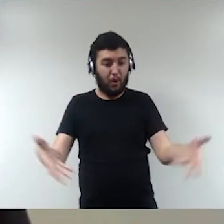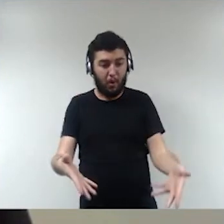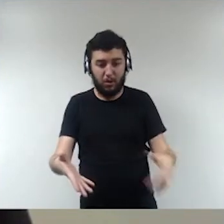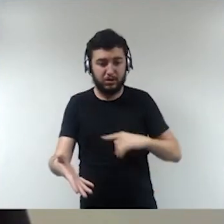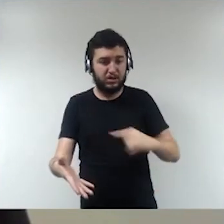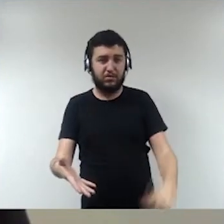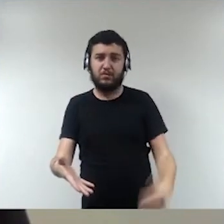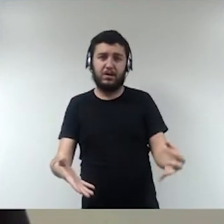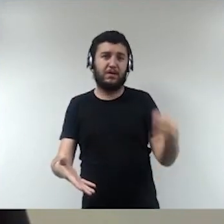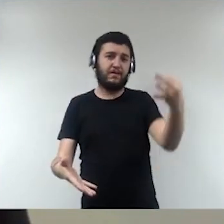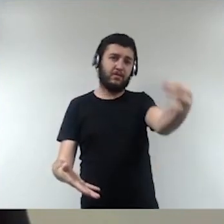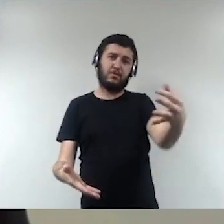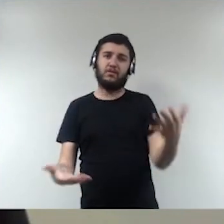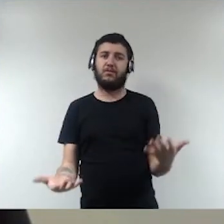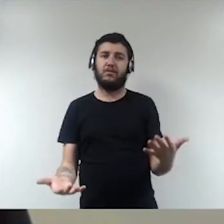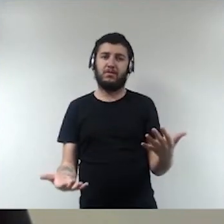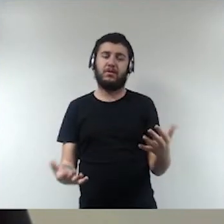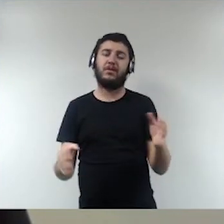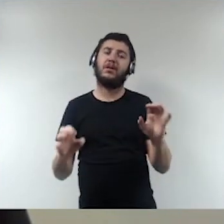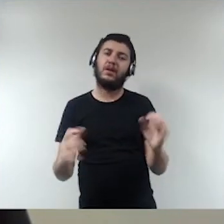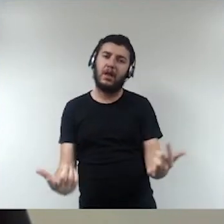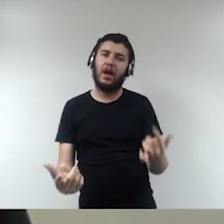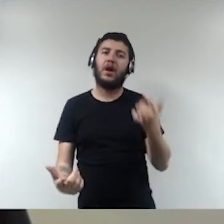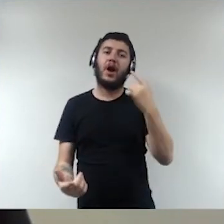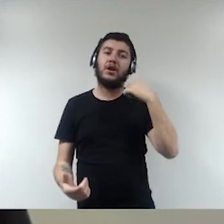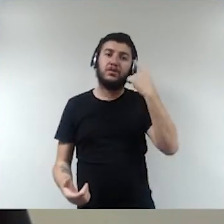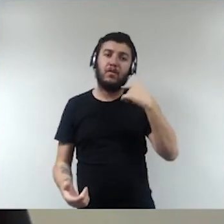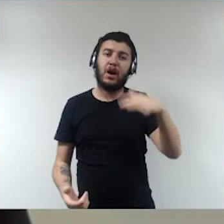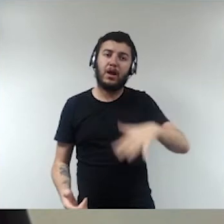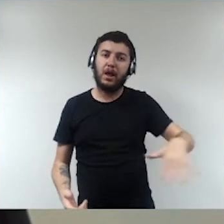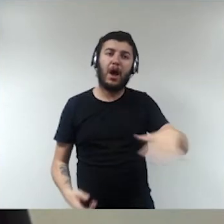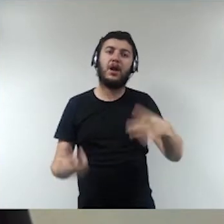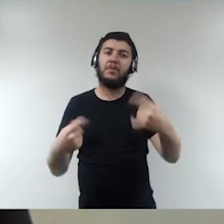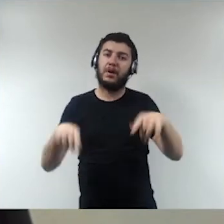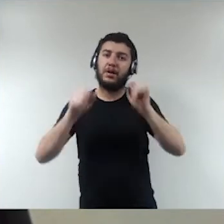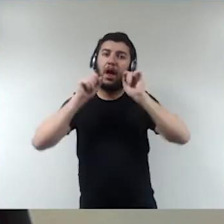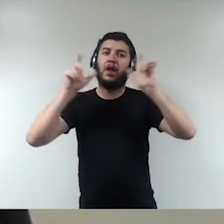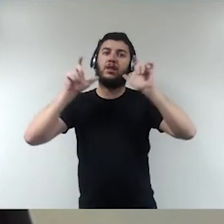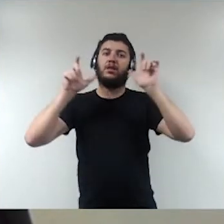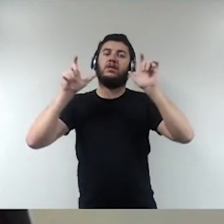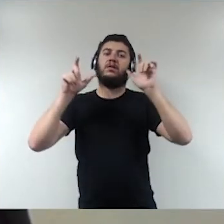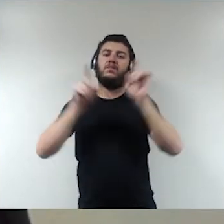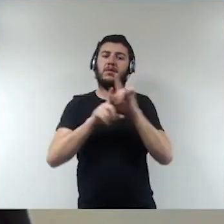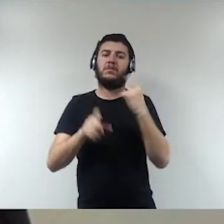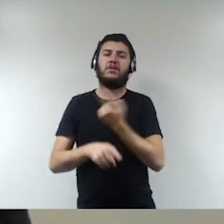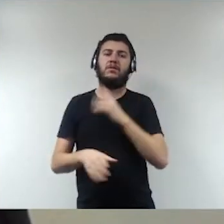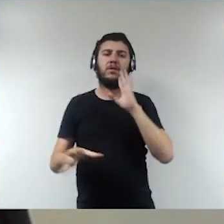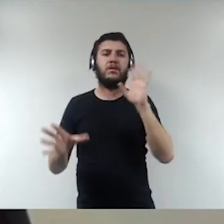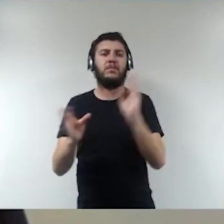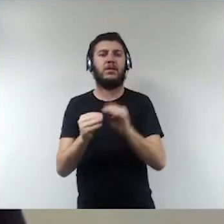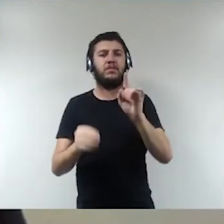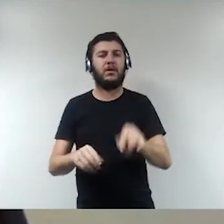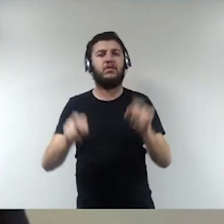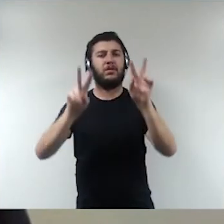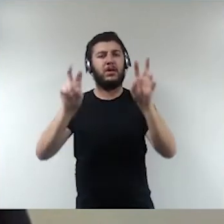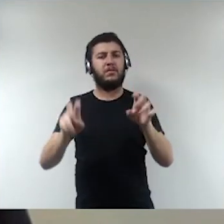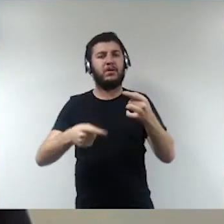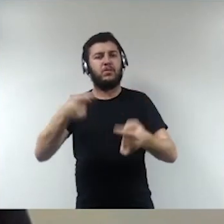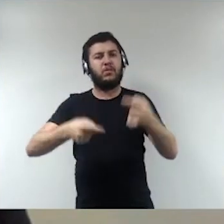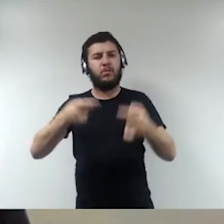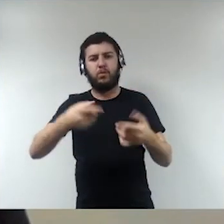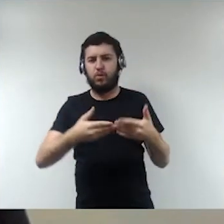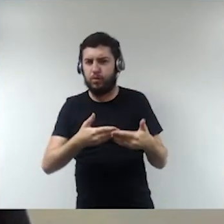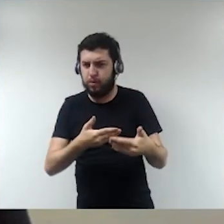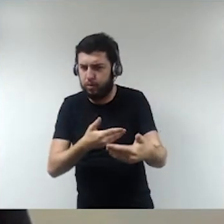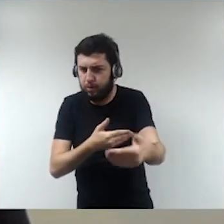que a advocacia esteja atenta a isso, e eu acho que isso vai ser um tema de muita discussão. Nós vamos